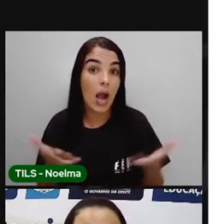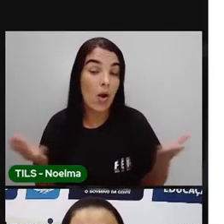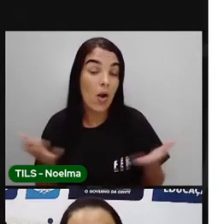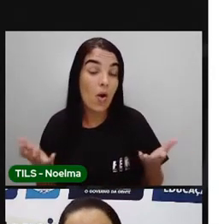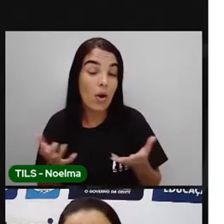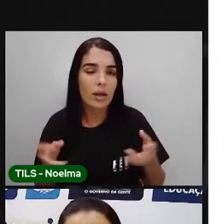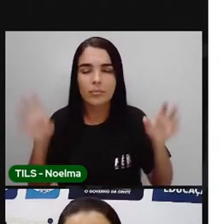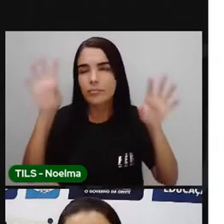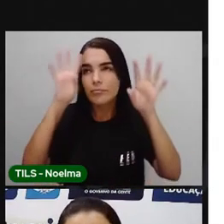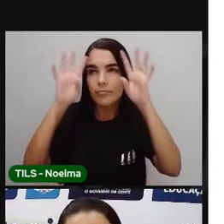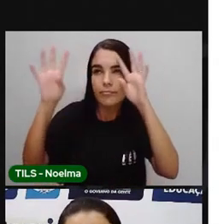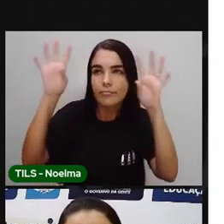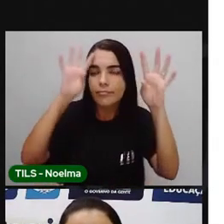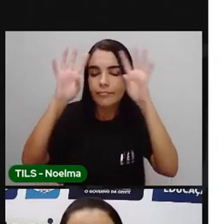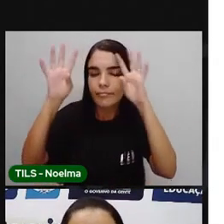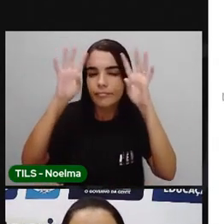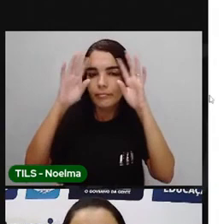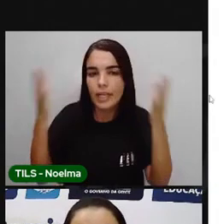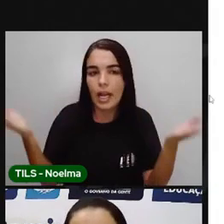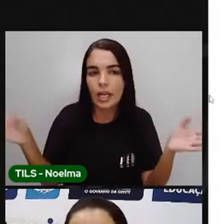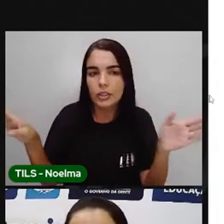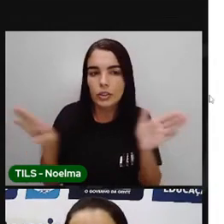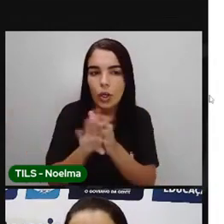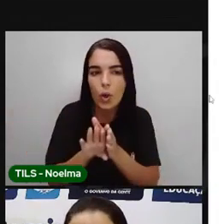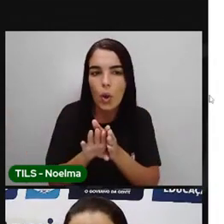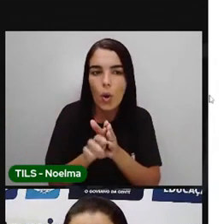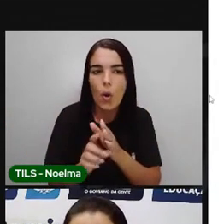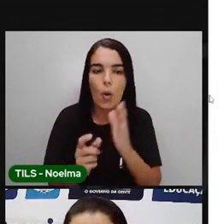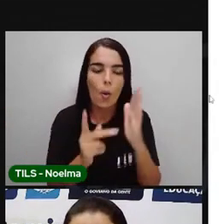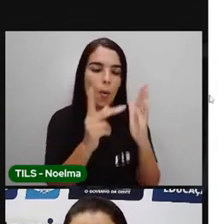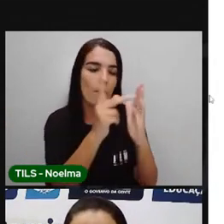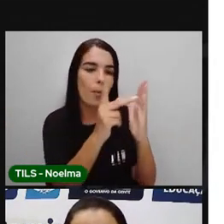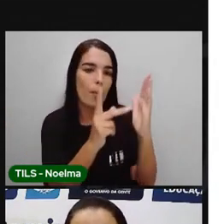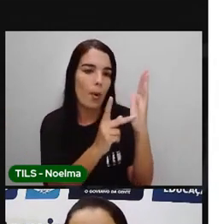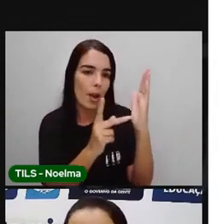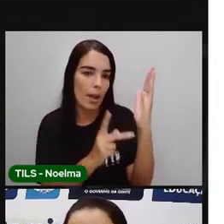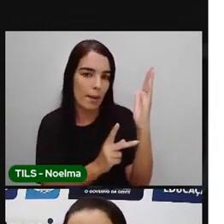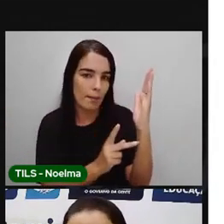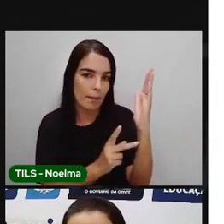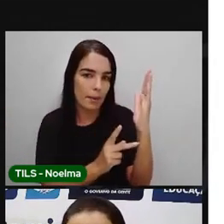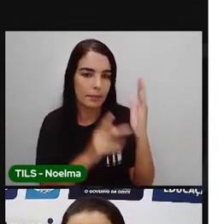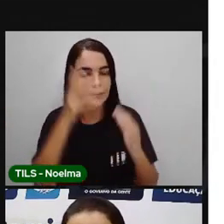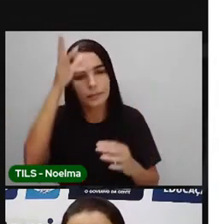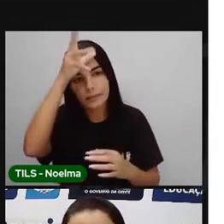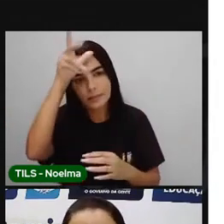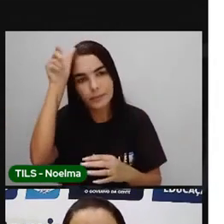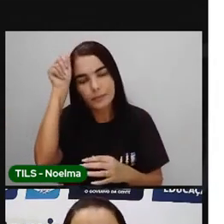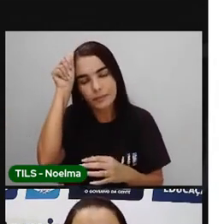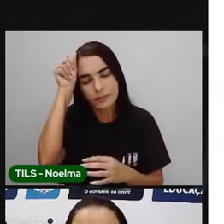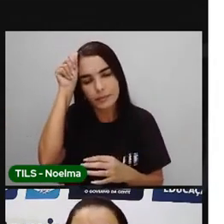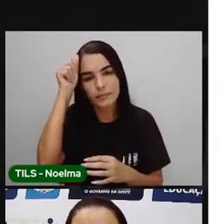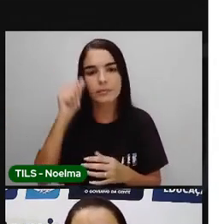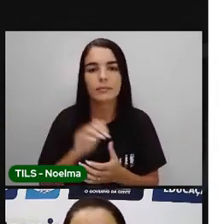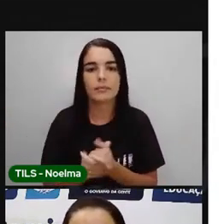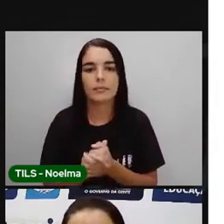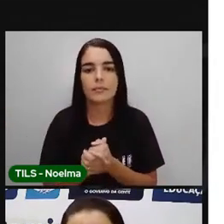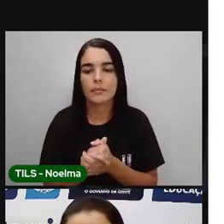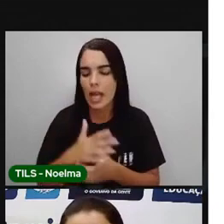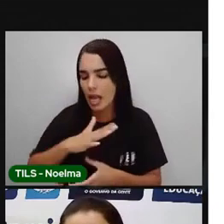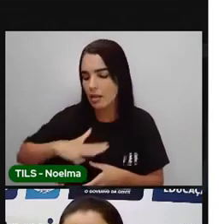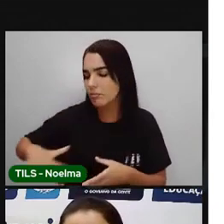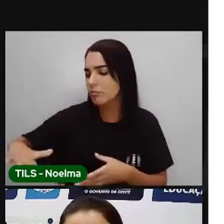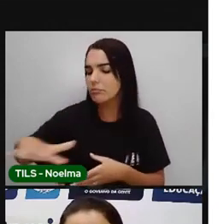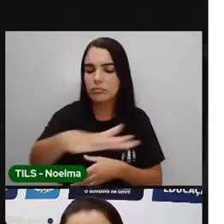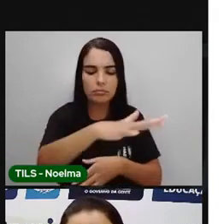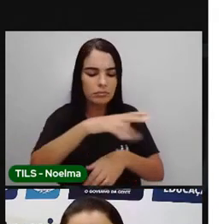E para refletir, eu trouxe aqui um poema da Amazônia. Em meio ao seu verde, o fogo arde